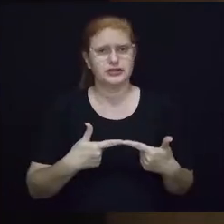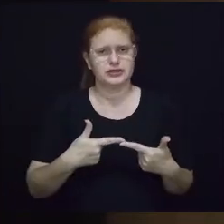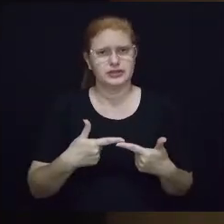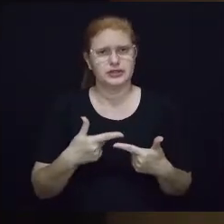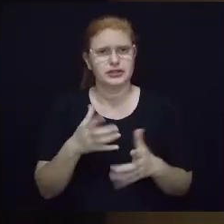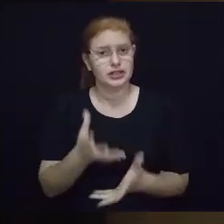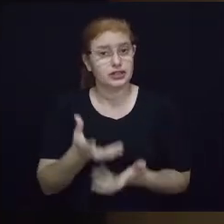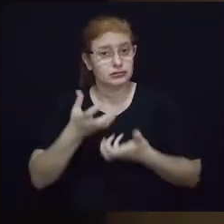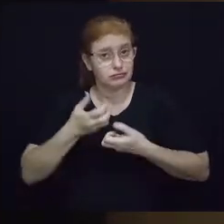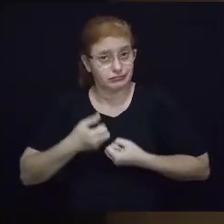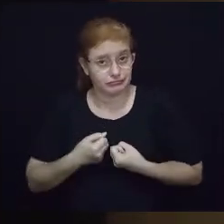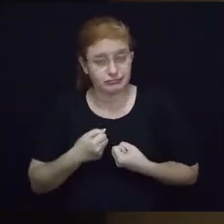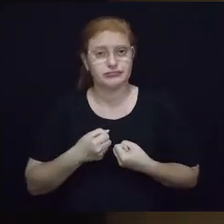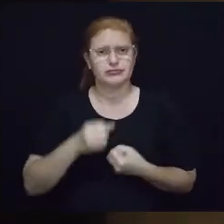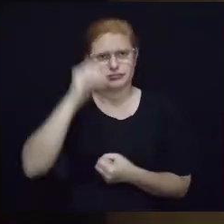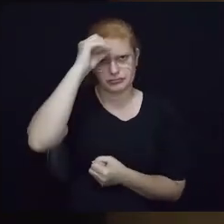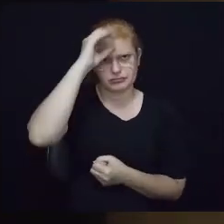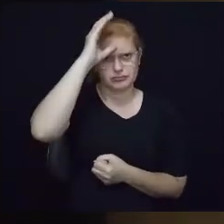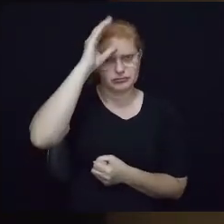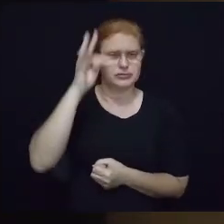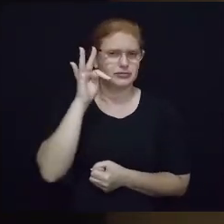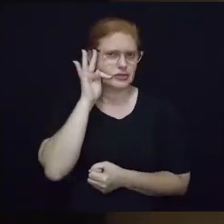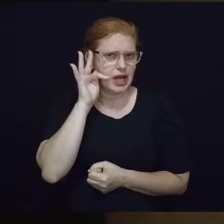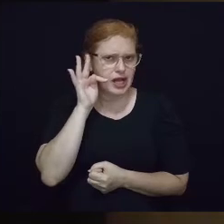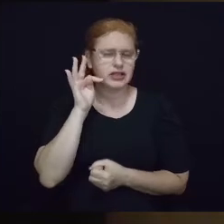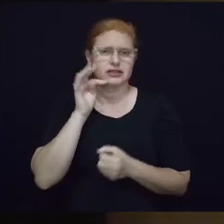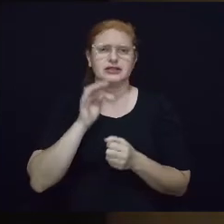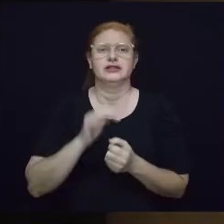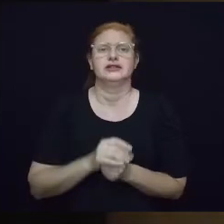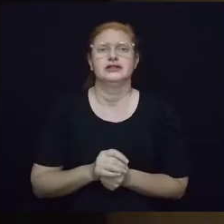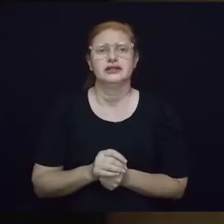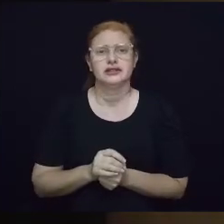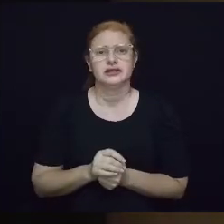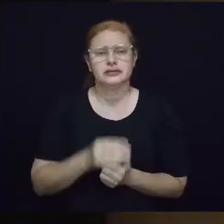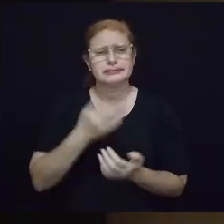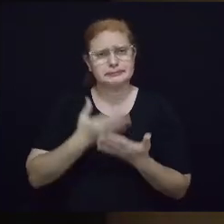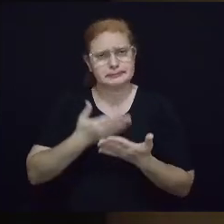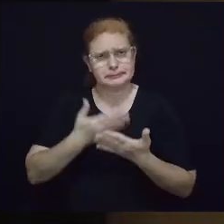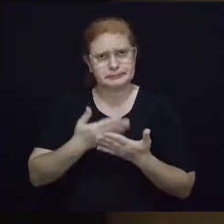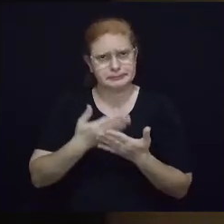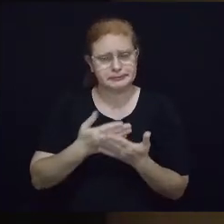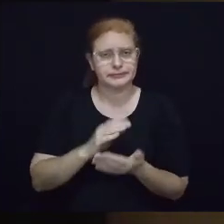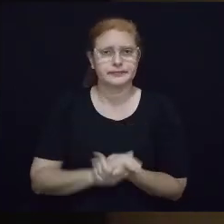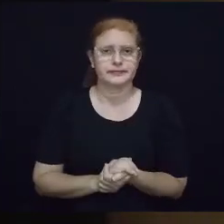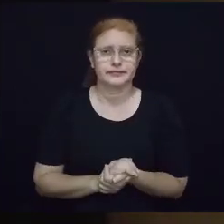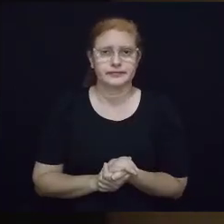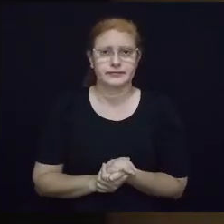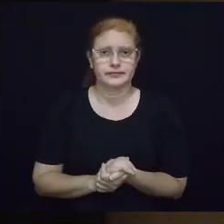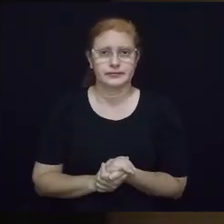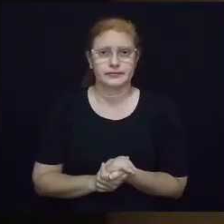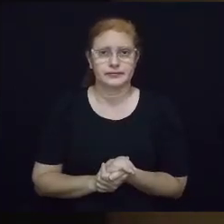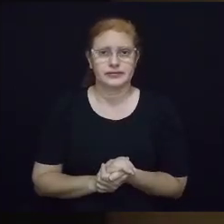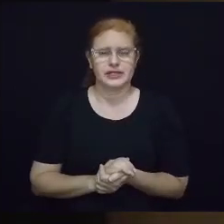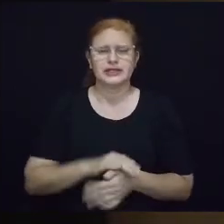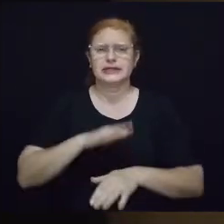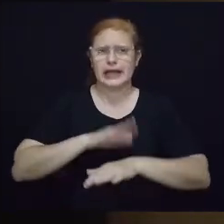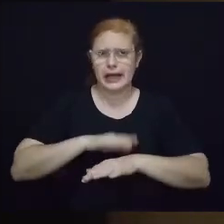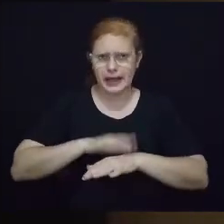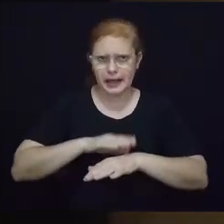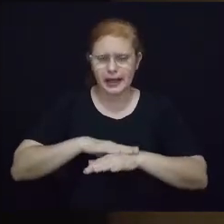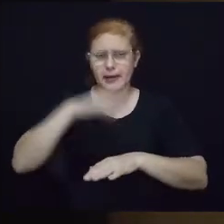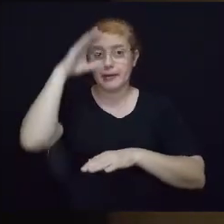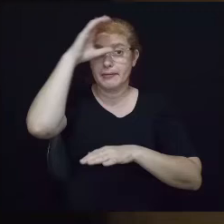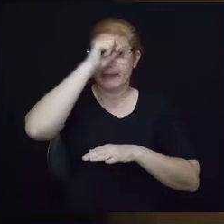conhecimento e técnica durante um período longo de tempo. Eu acho que isso sim. De levar assim, um tempão para aprender a